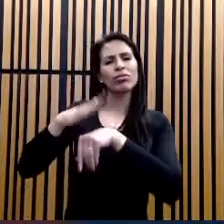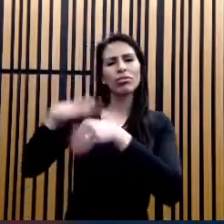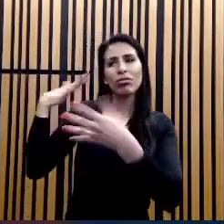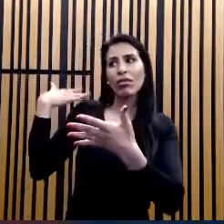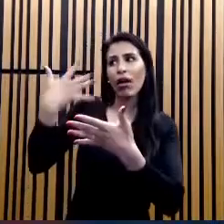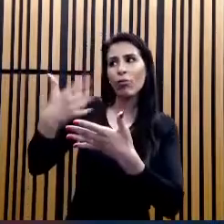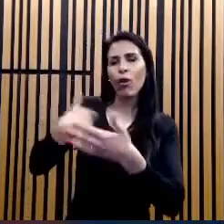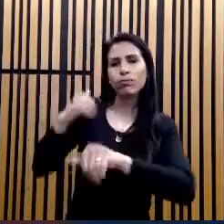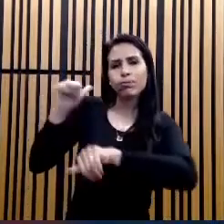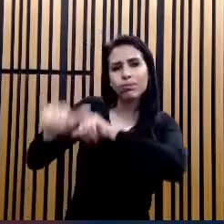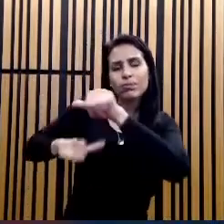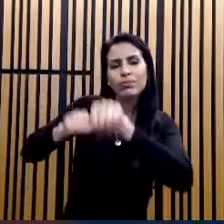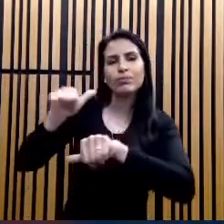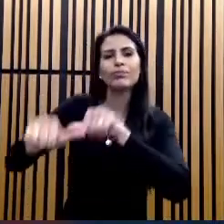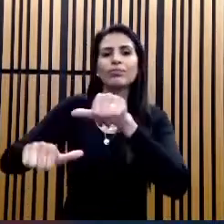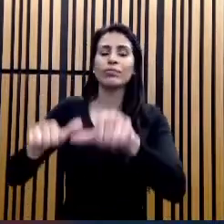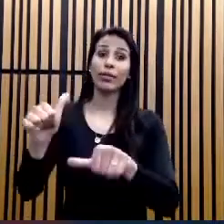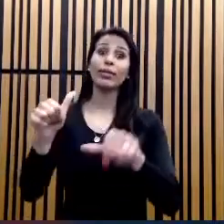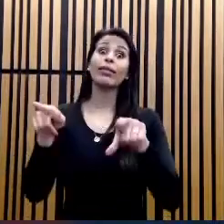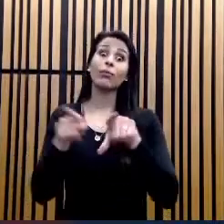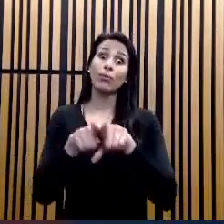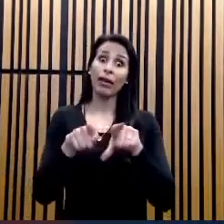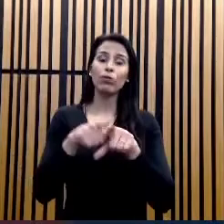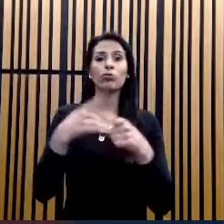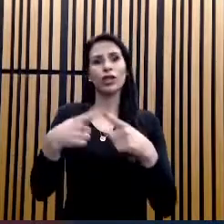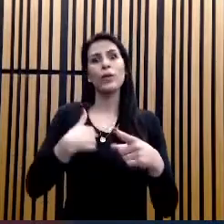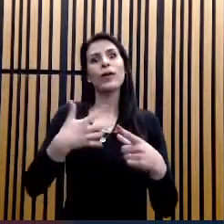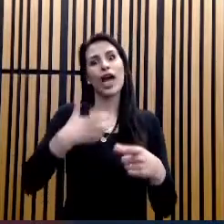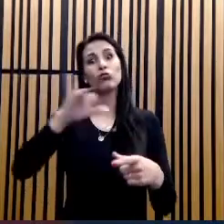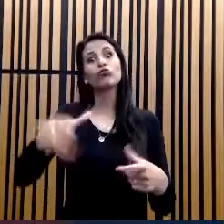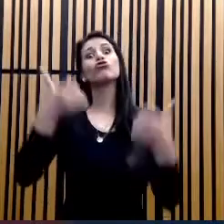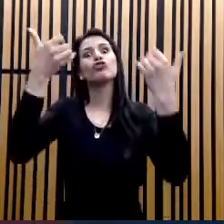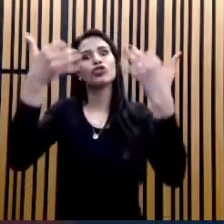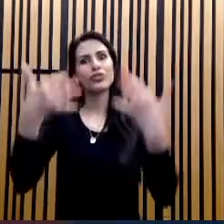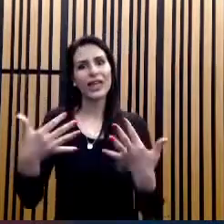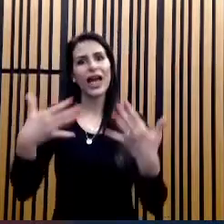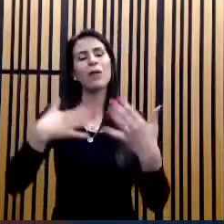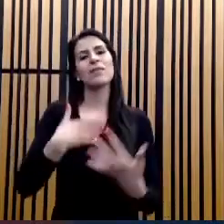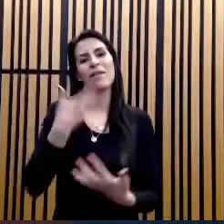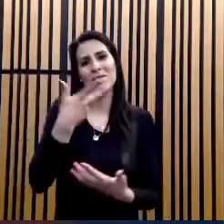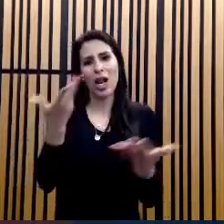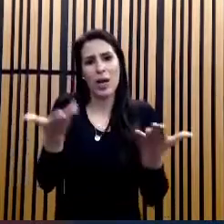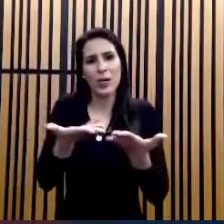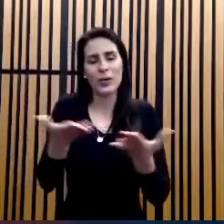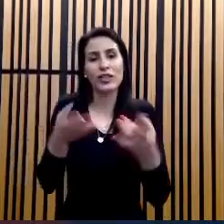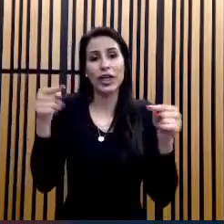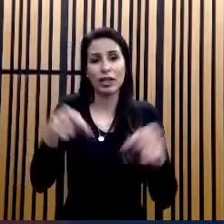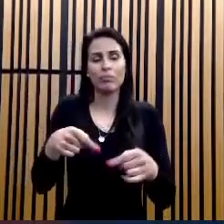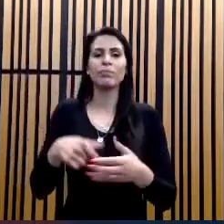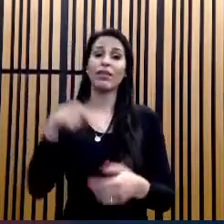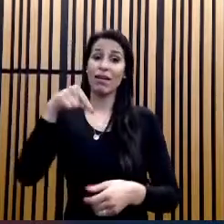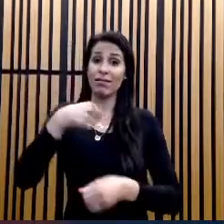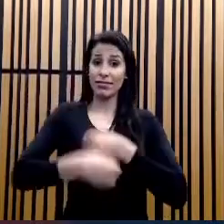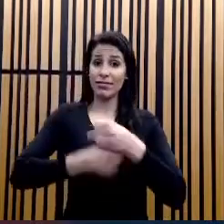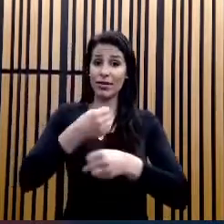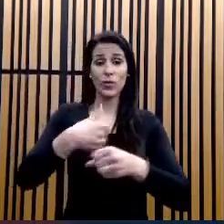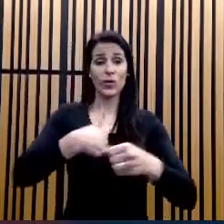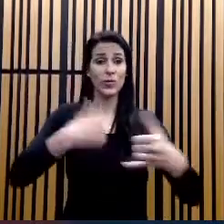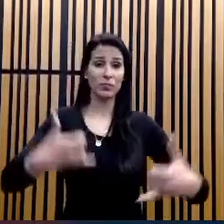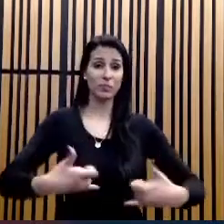tá? Até para justificar a minha fala aqui hoje. O que, aconteceu? Este ano eu fiz 50